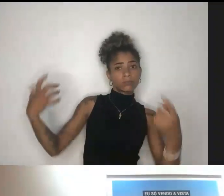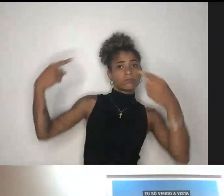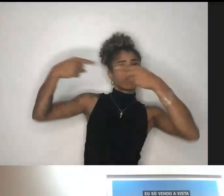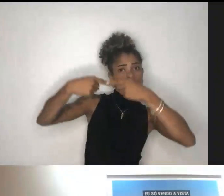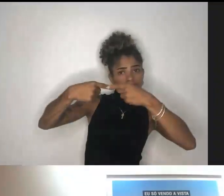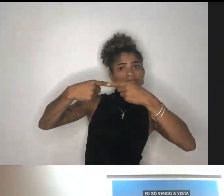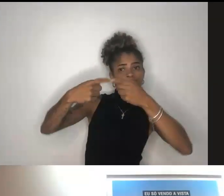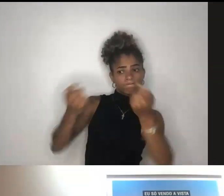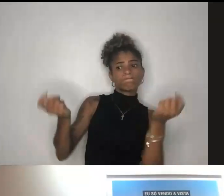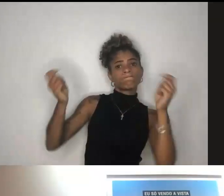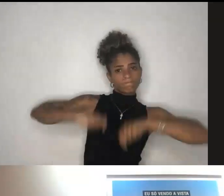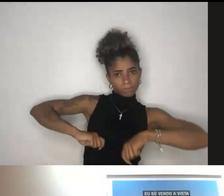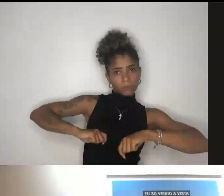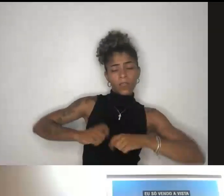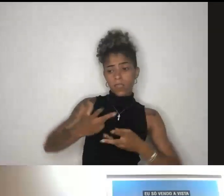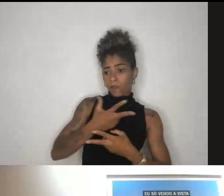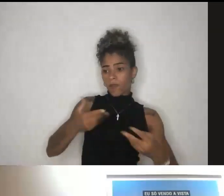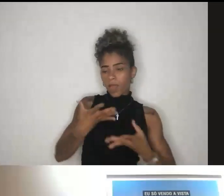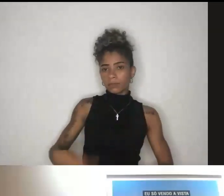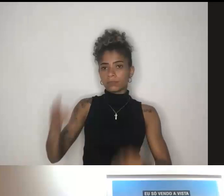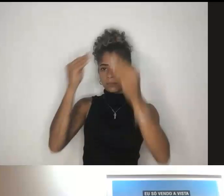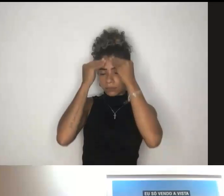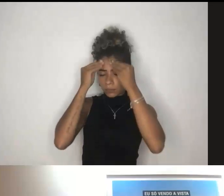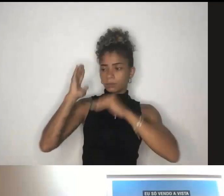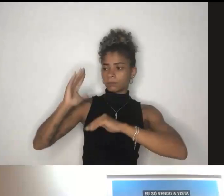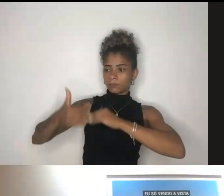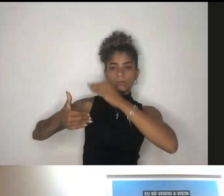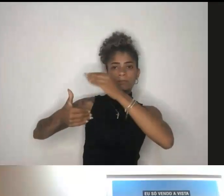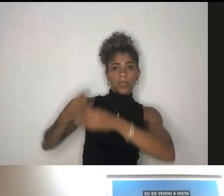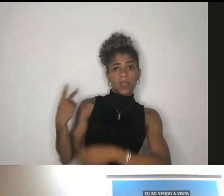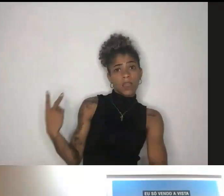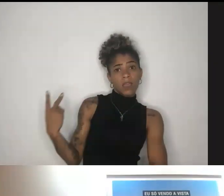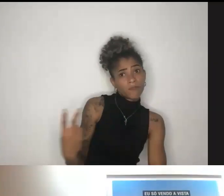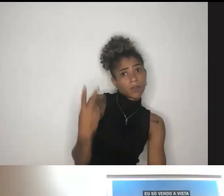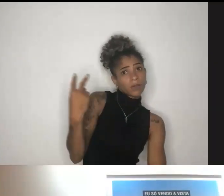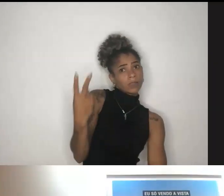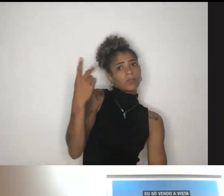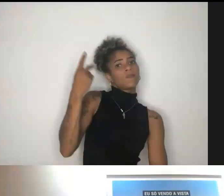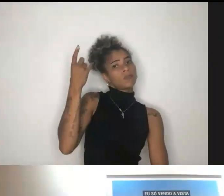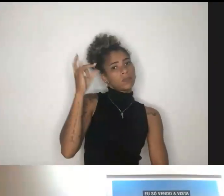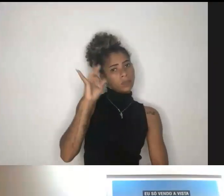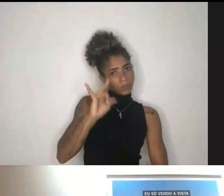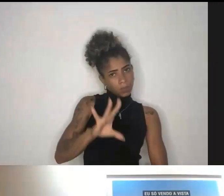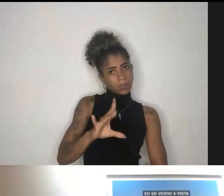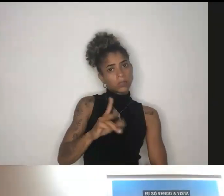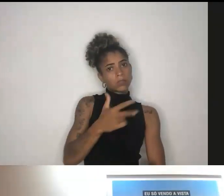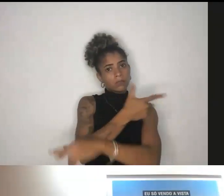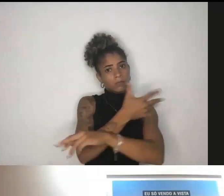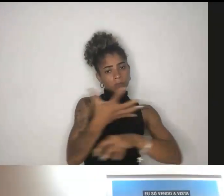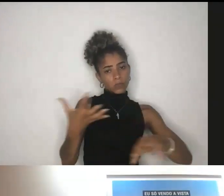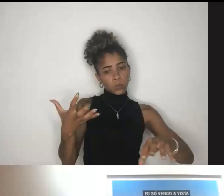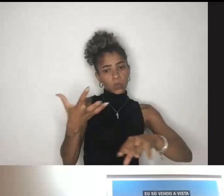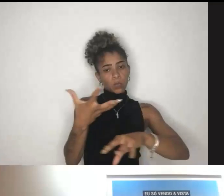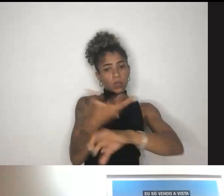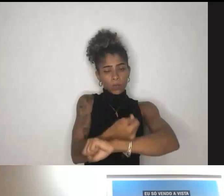potencial de muitas linguagens eu vejo cada vez mais a valorização dessa multidisciplinaridade que